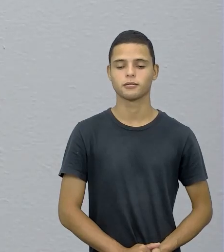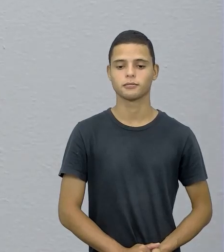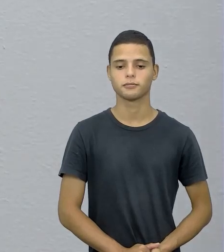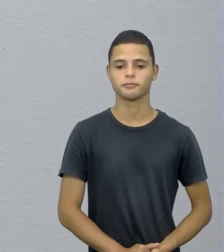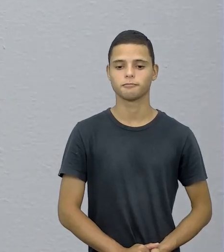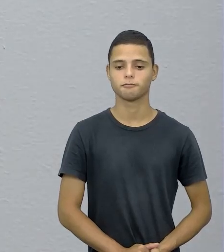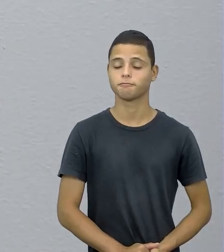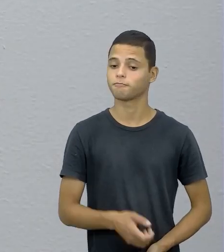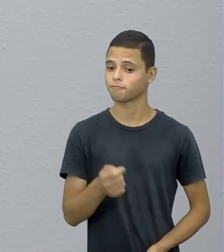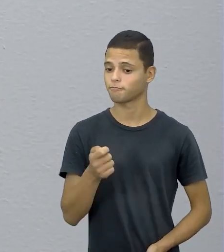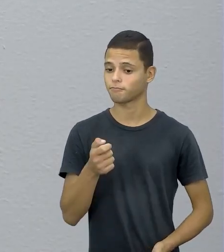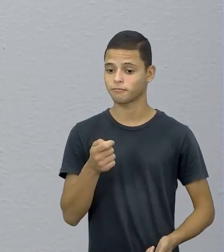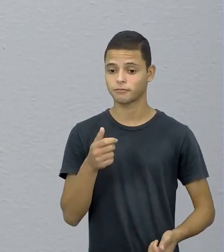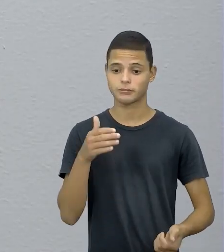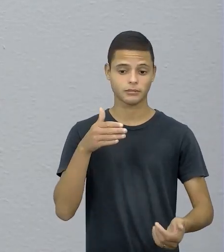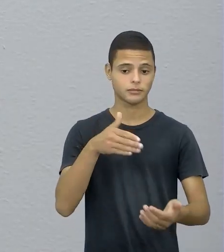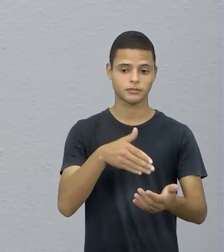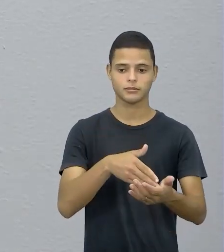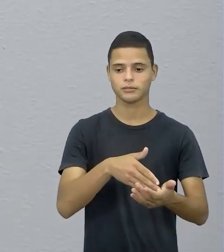E é o finalzinho, né? Aham.